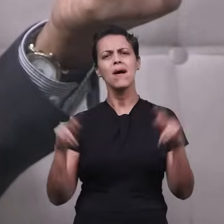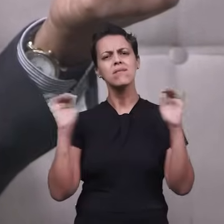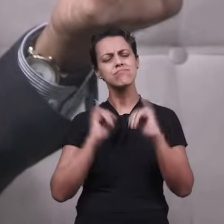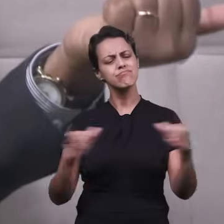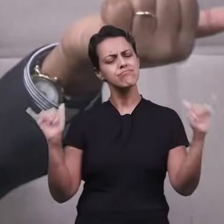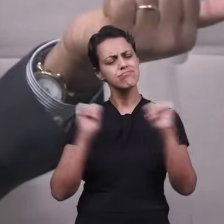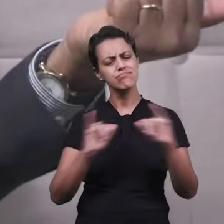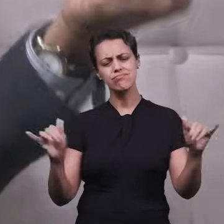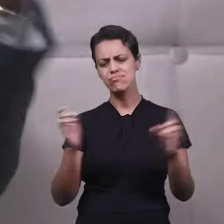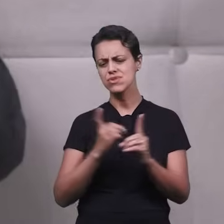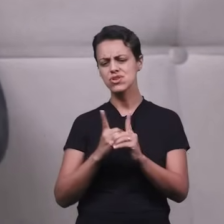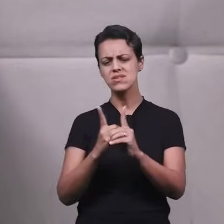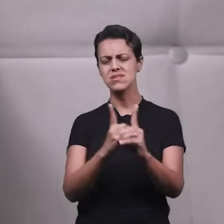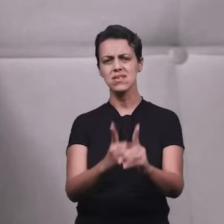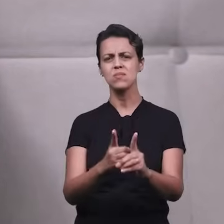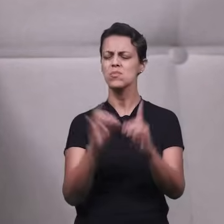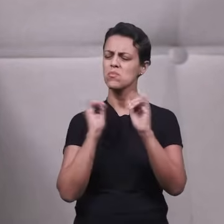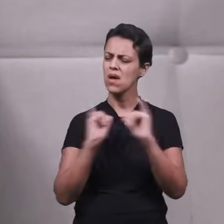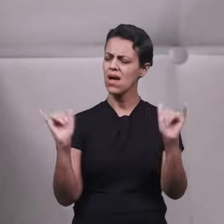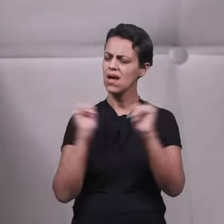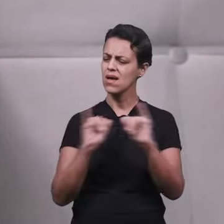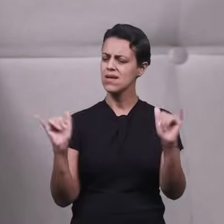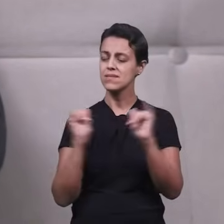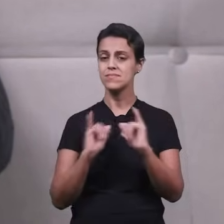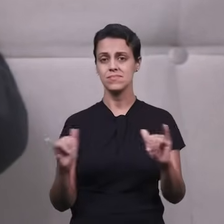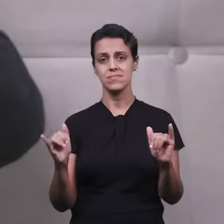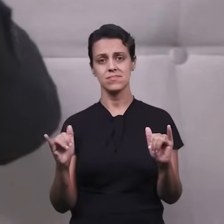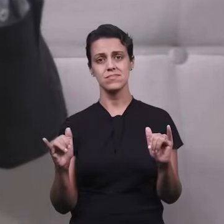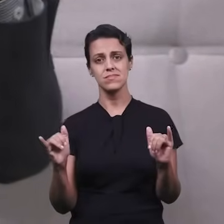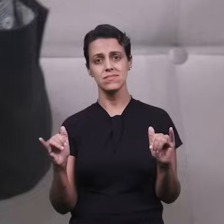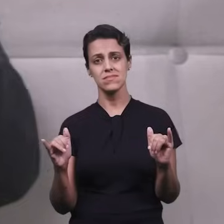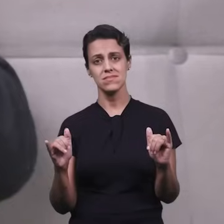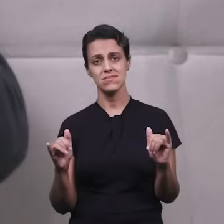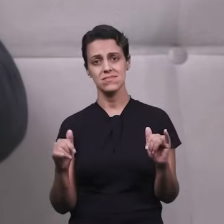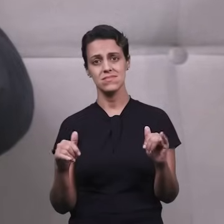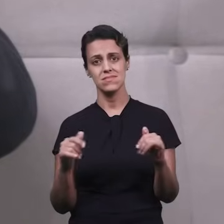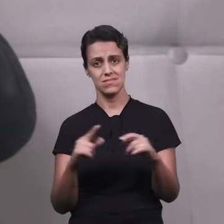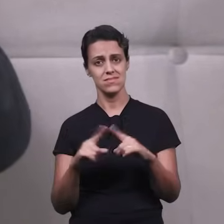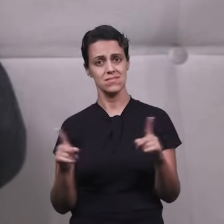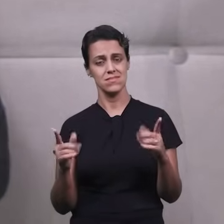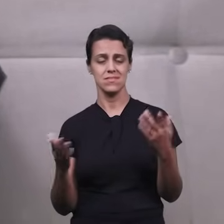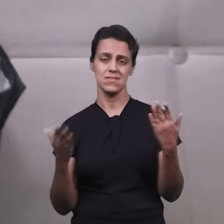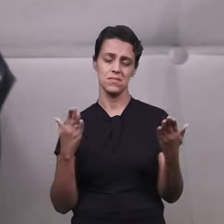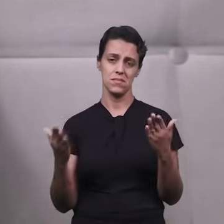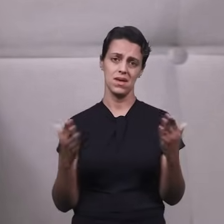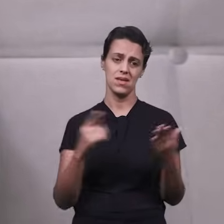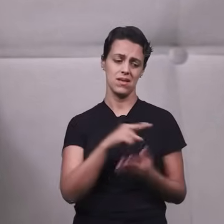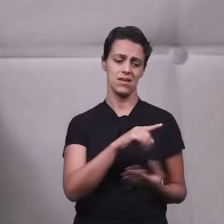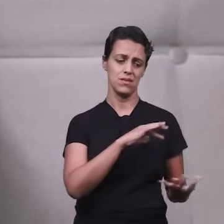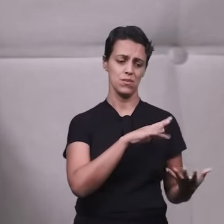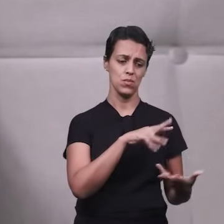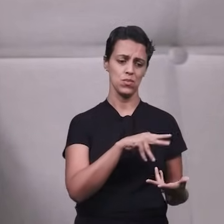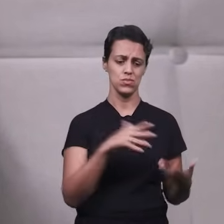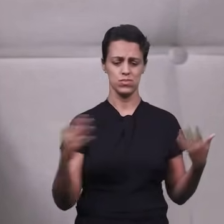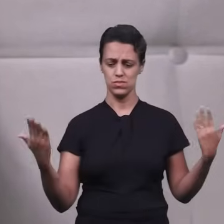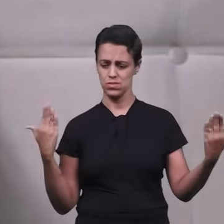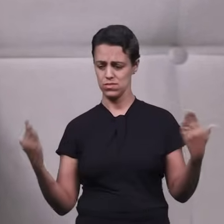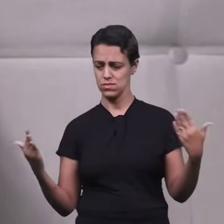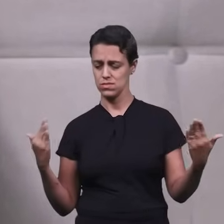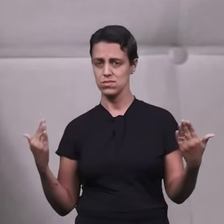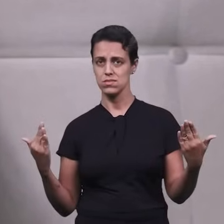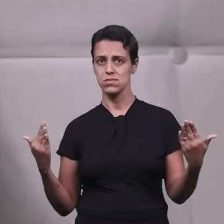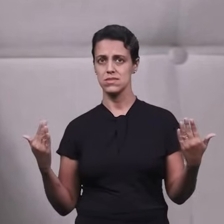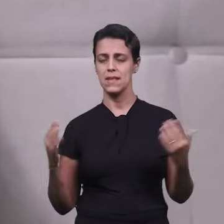a conhecer os mistérios do reino de Deus, mas os demais é por parado. Então é o que está acontecendo no mundo hoje, exatamente um paralelo entre Jesus e isso